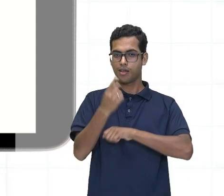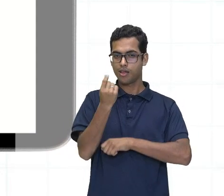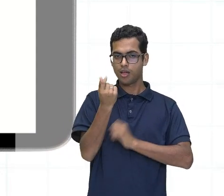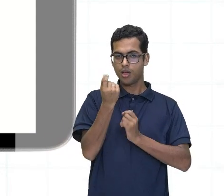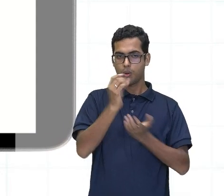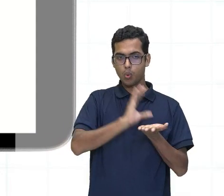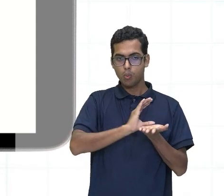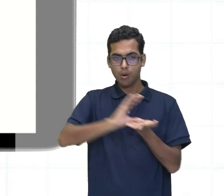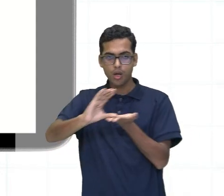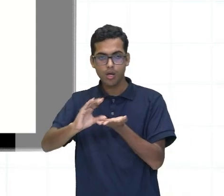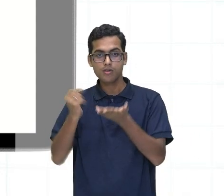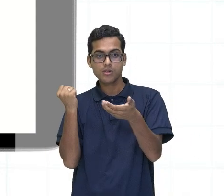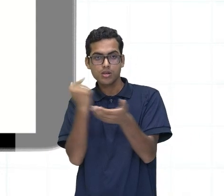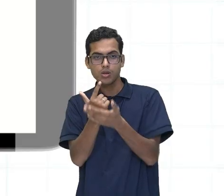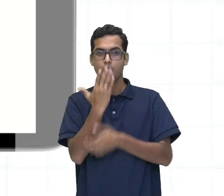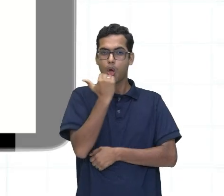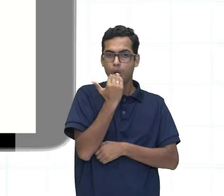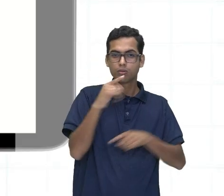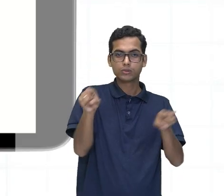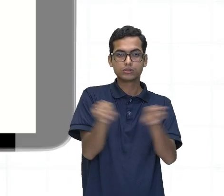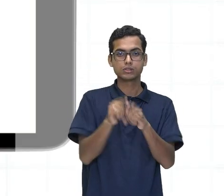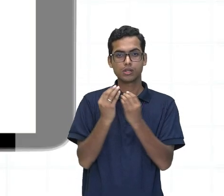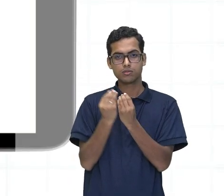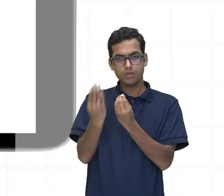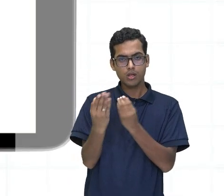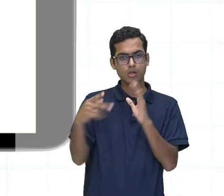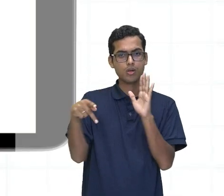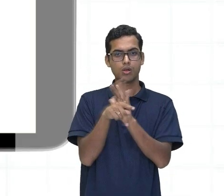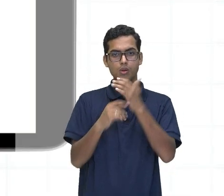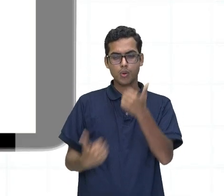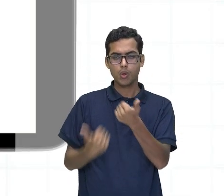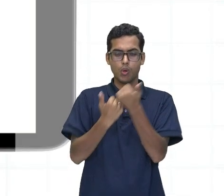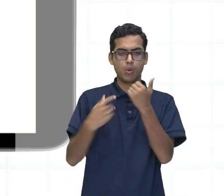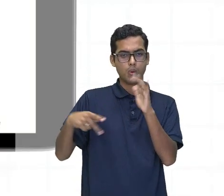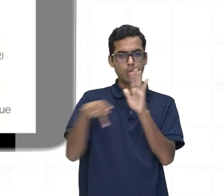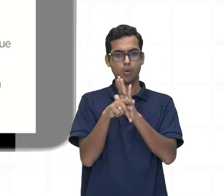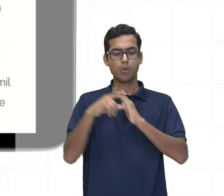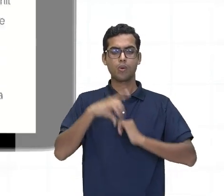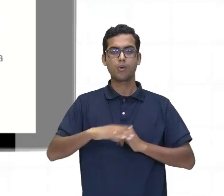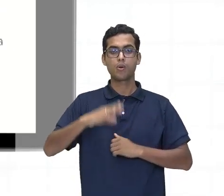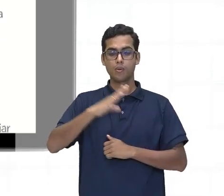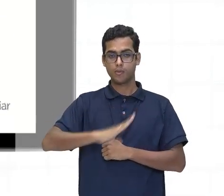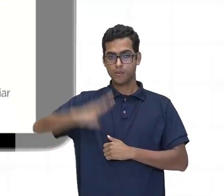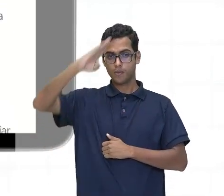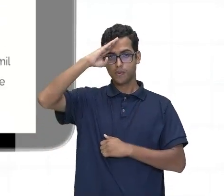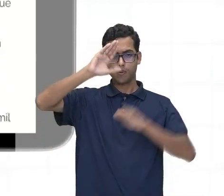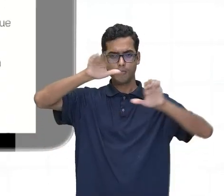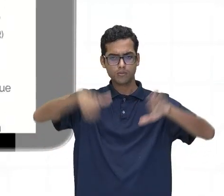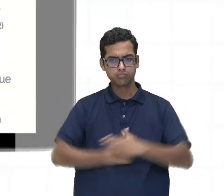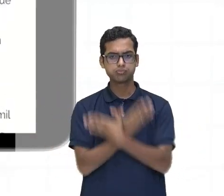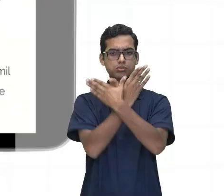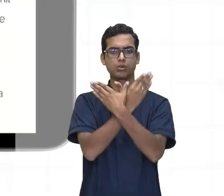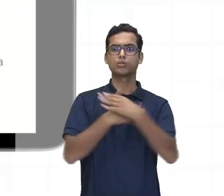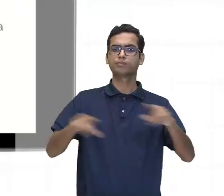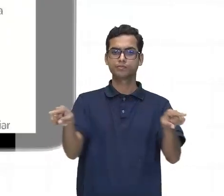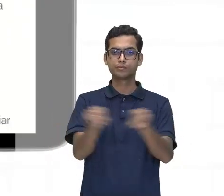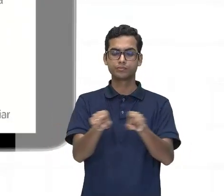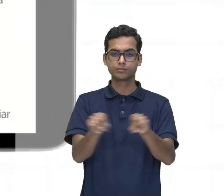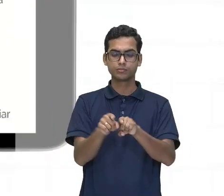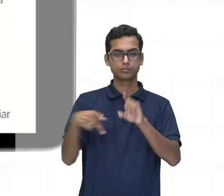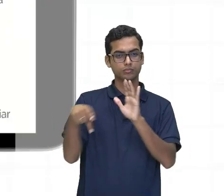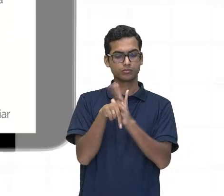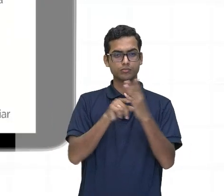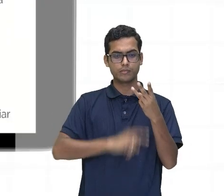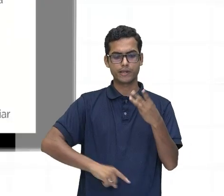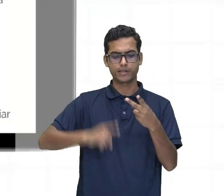saúde, entre outros. Entrega dos mantimentos contará com o apoio da FAB e da Marinha, tá? Então, olha só.